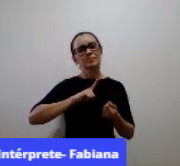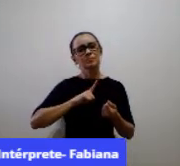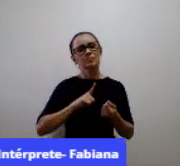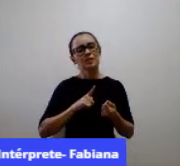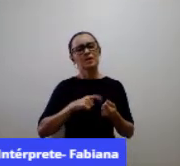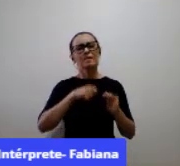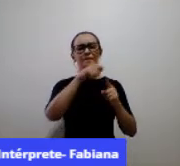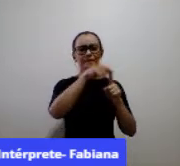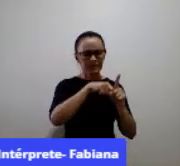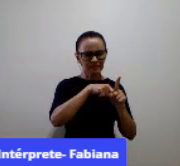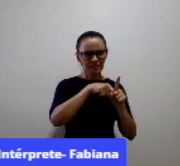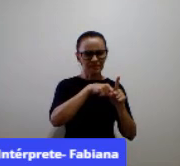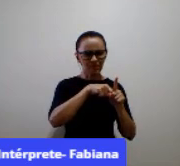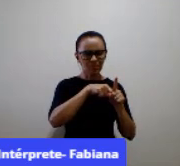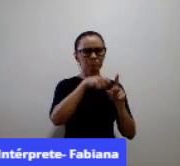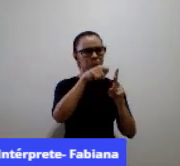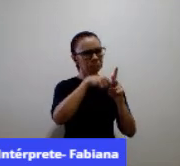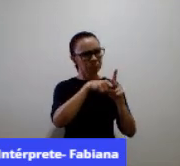mensal,